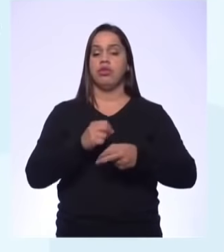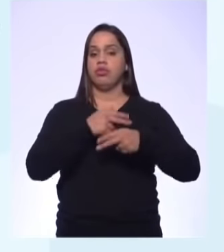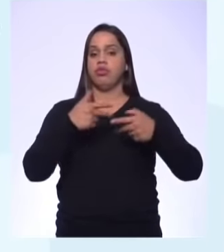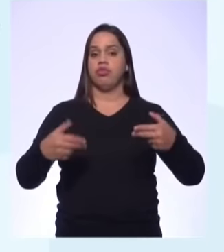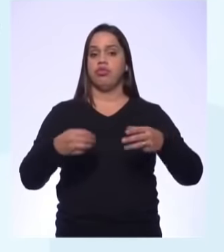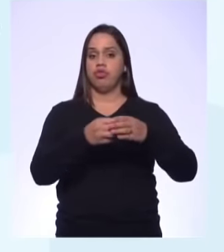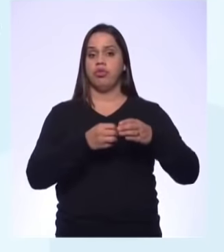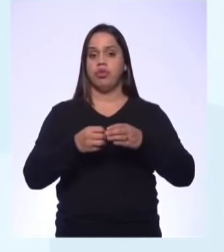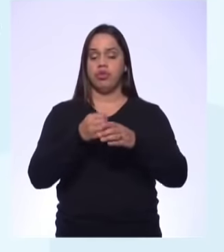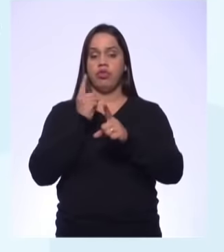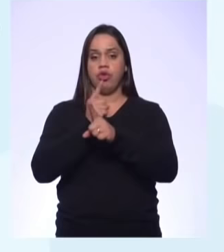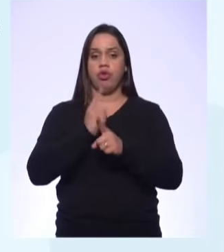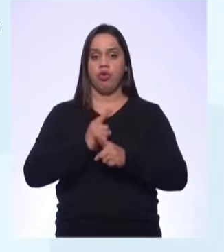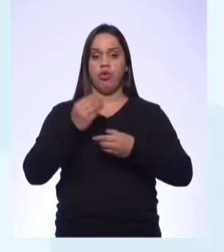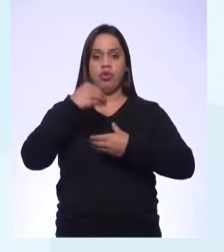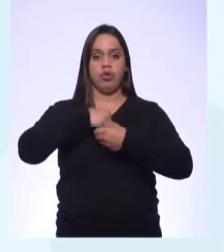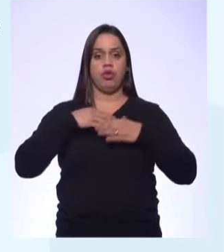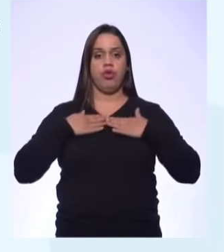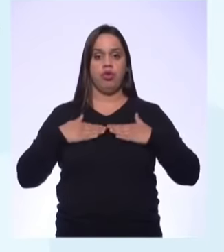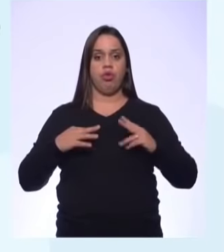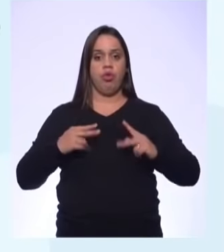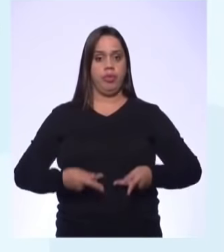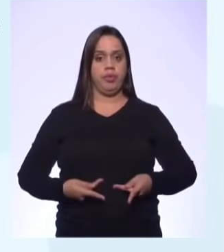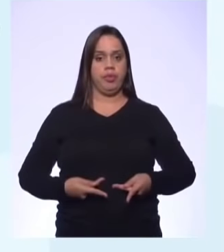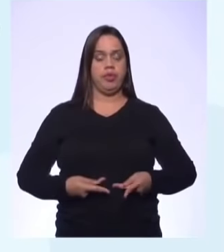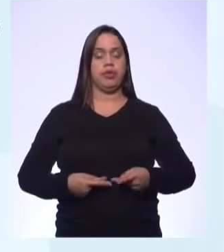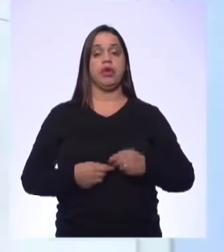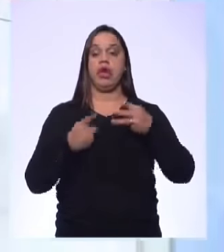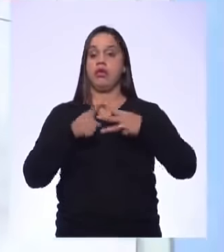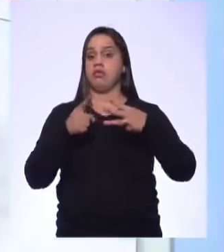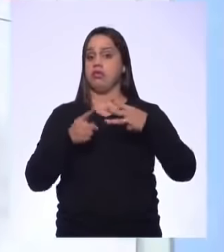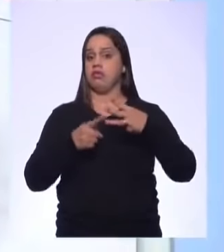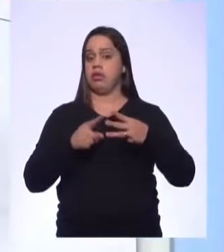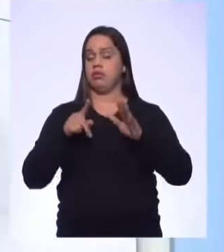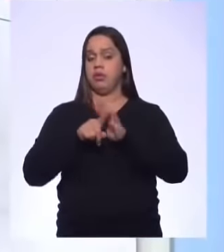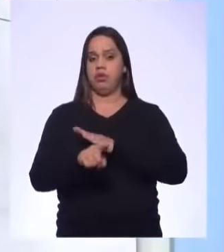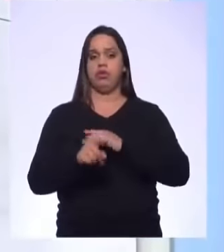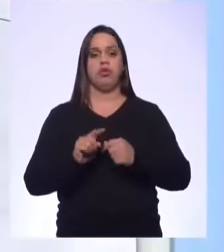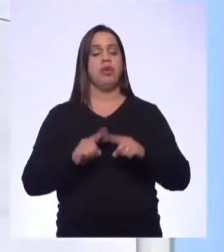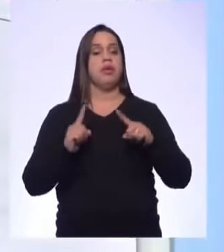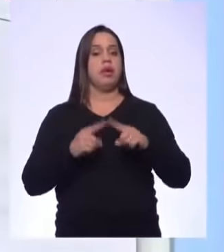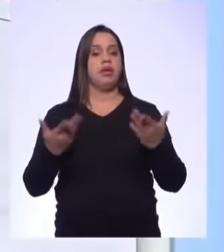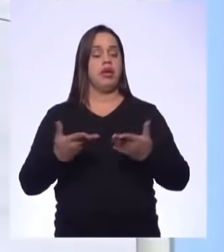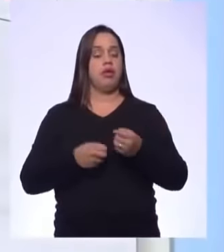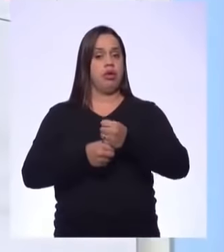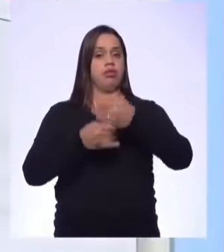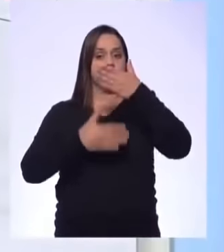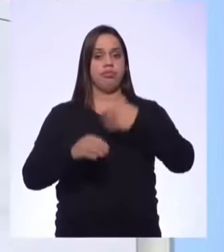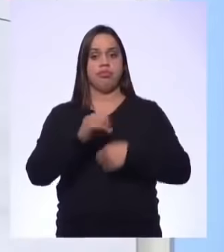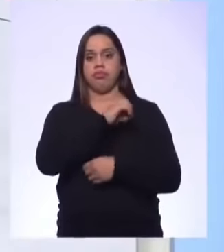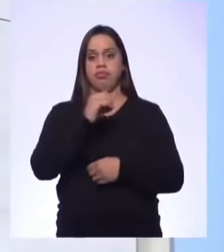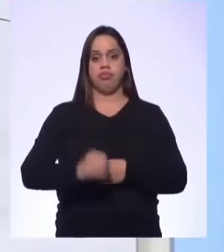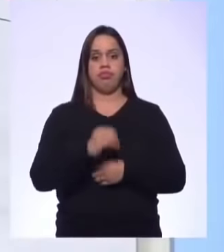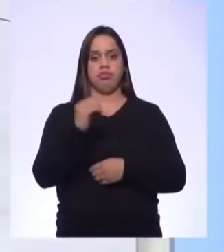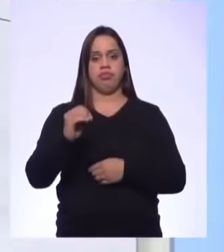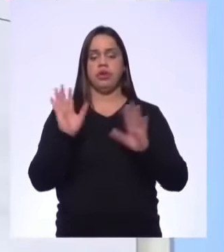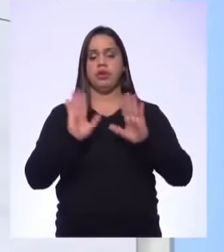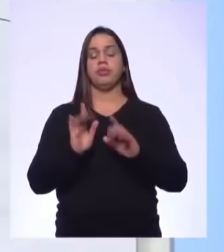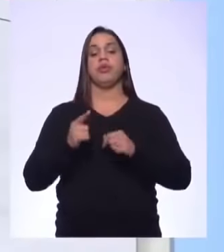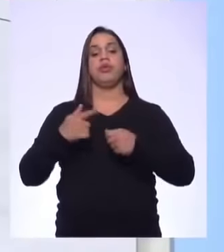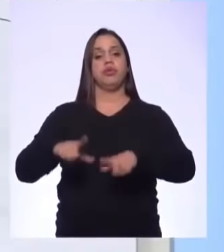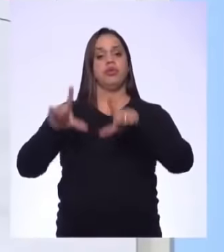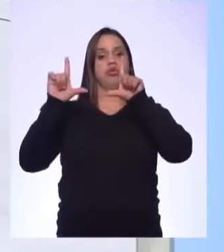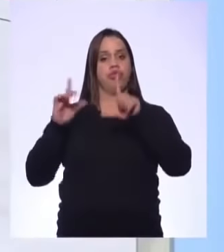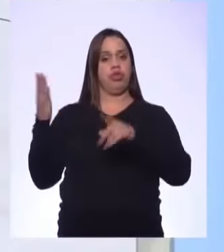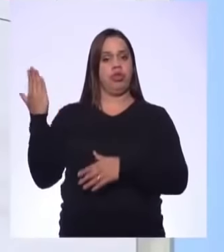células podem ser encontradas no corpo humano? Essas são as 3 perguntas. Agora, ali no chat, na tela, o diretor